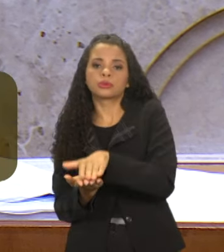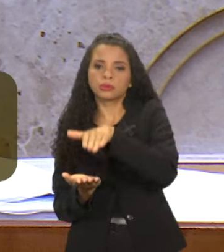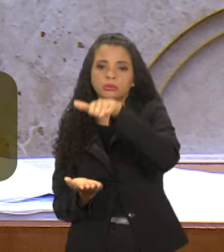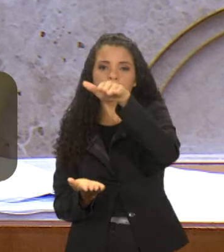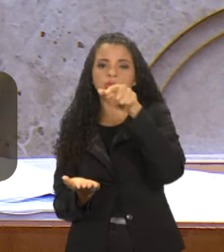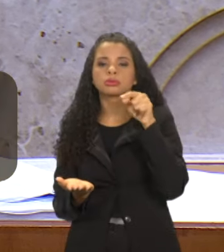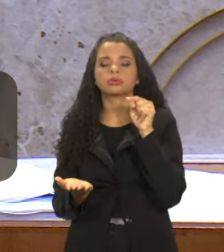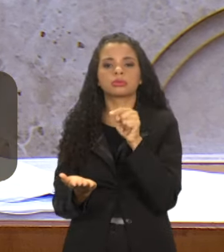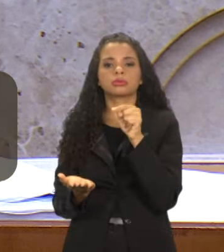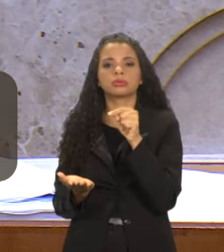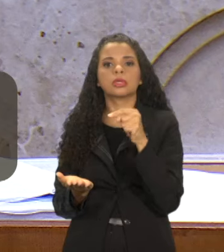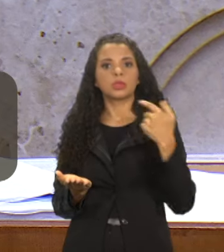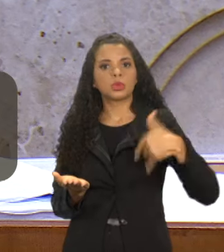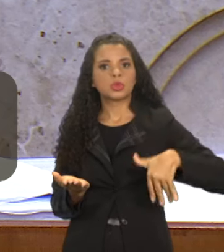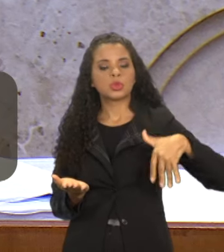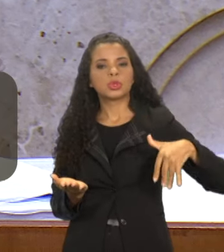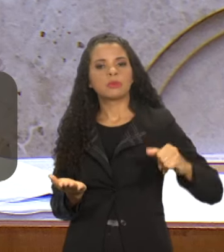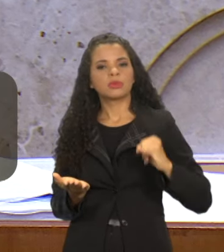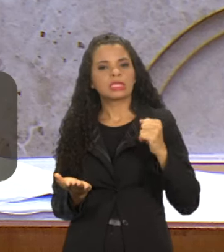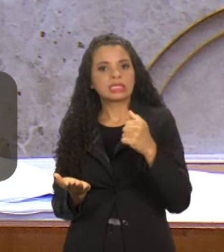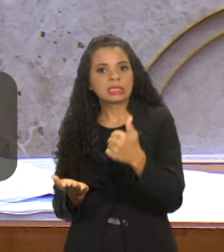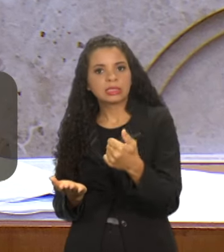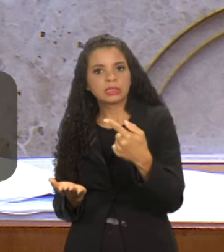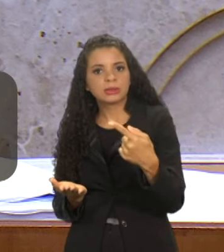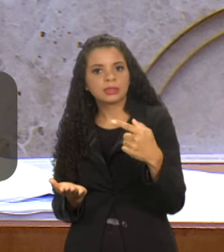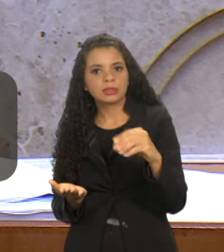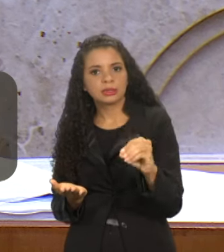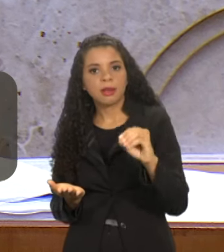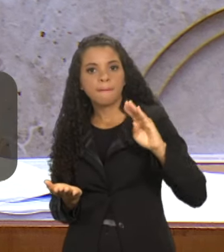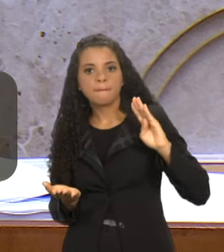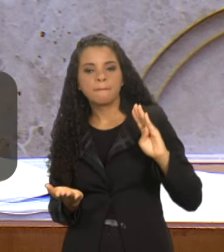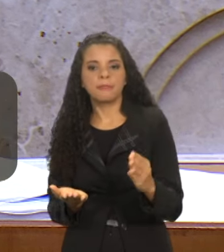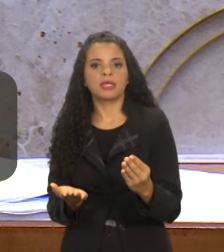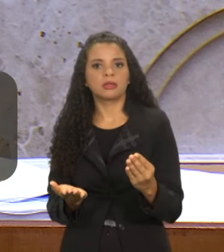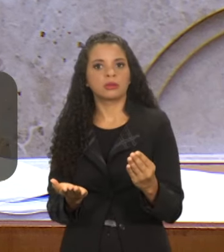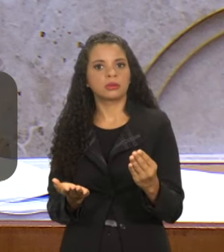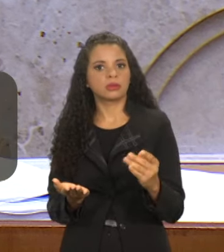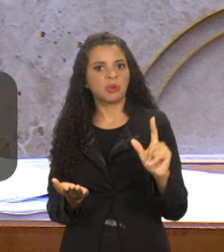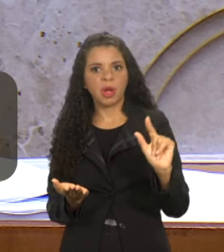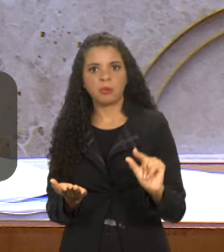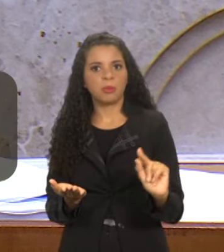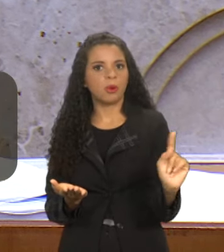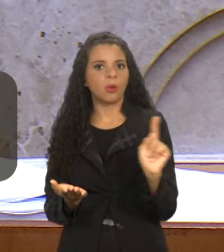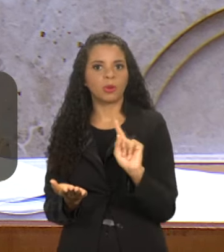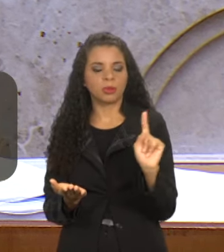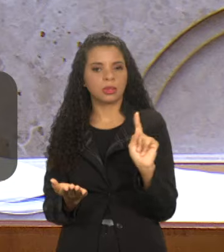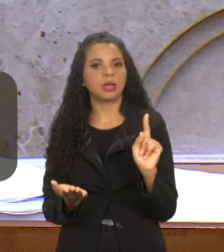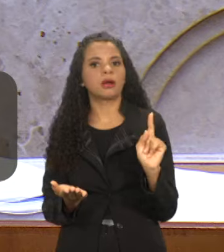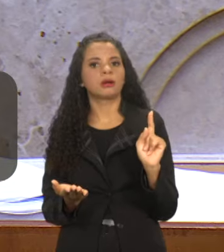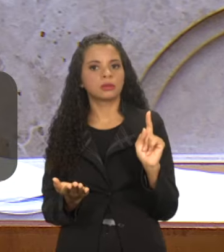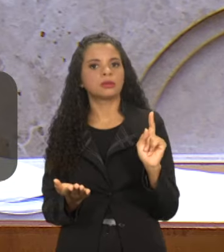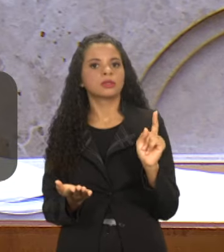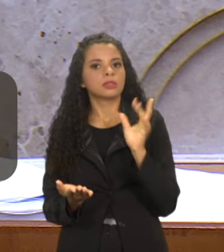um volume muito relevante, 170 bilhões, não é pouca coisa, dá para passar um bom fim de semana.